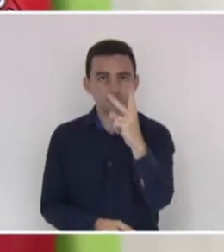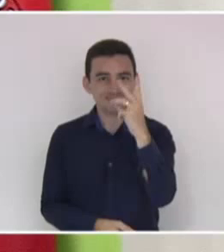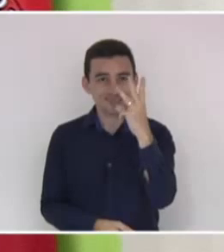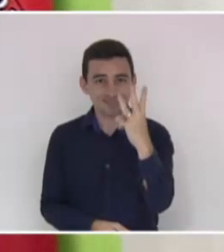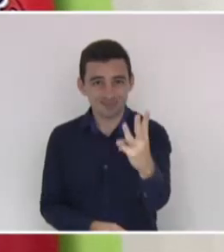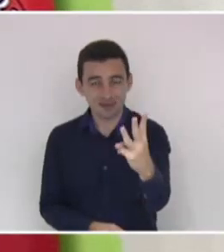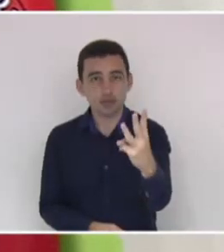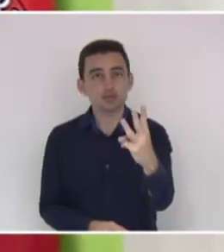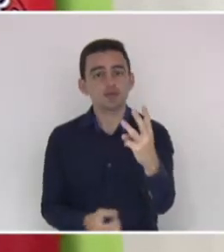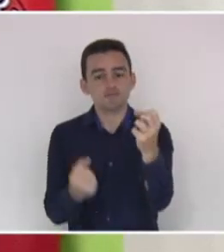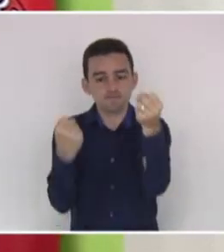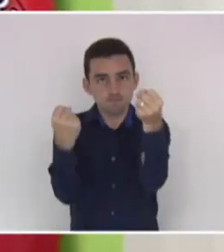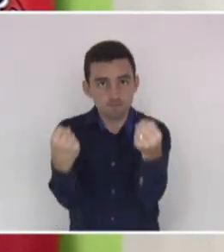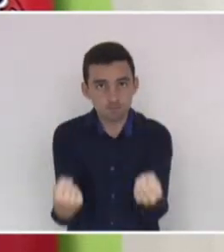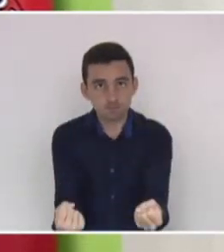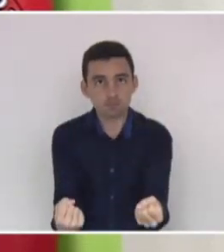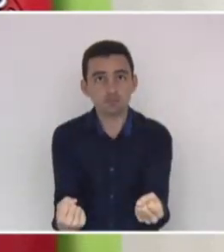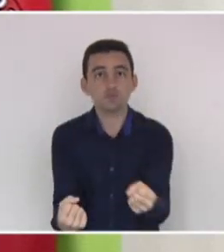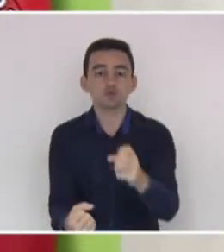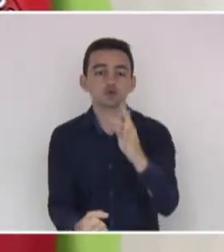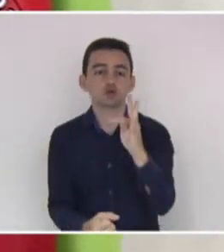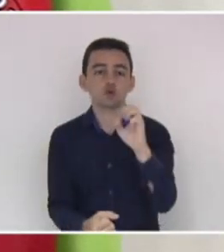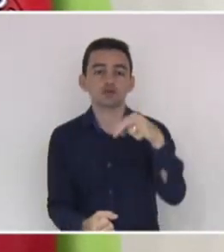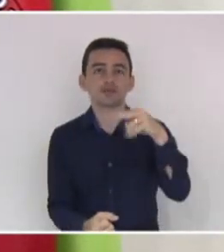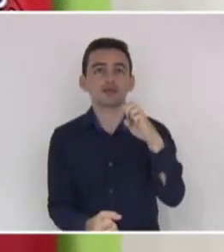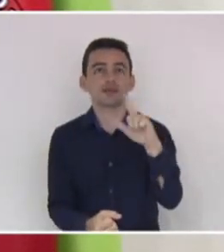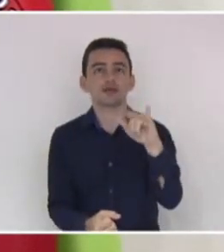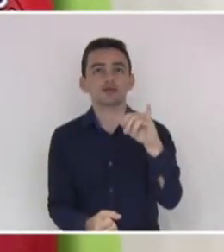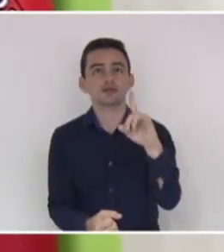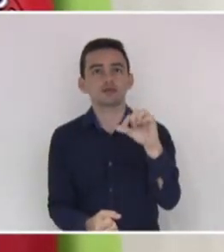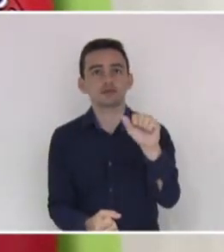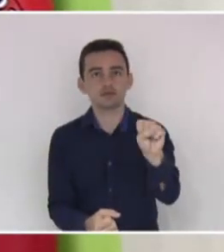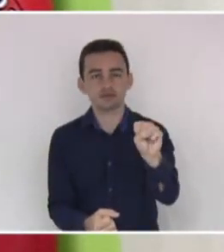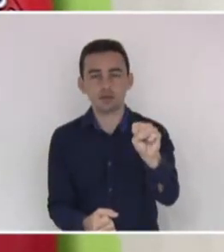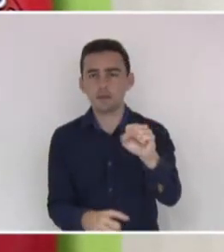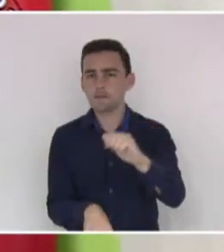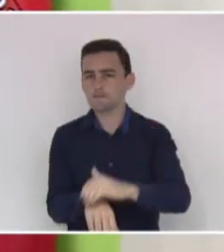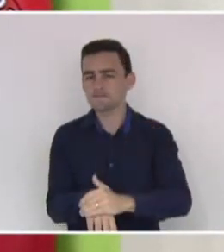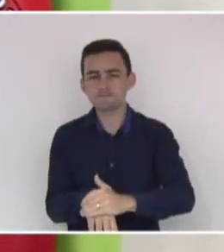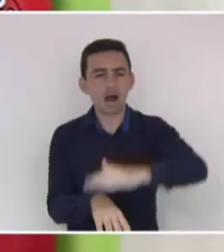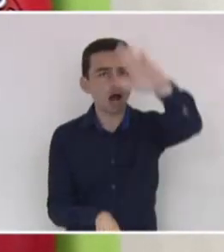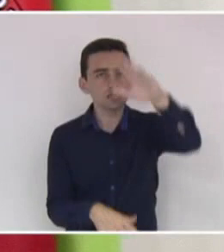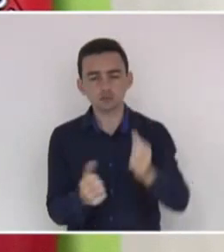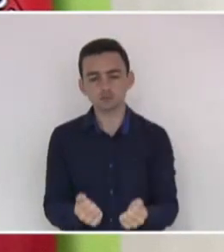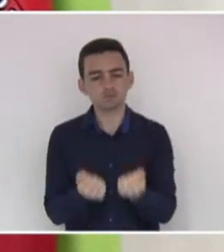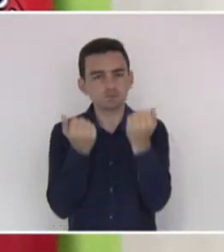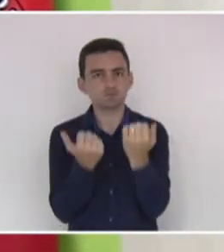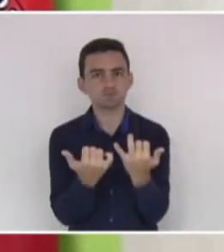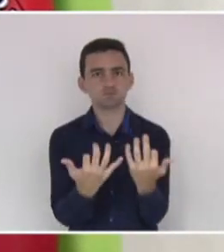toneladas de grão. É a maior produção na história do Brasil.